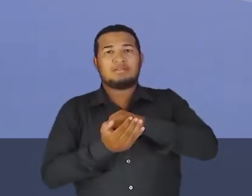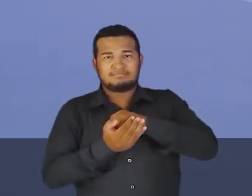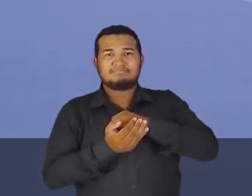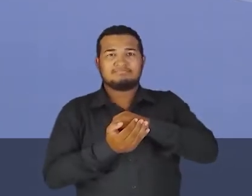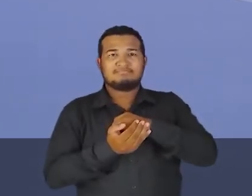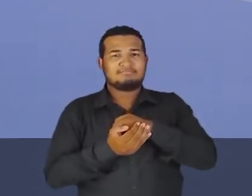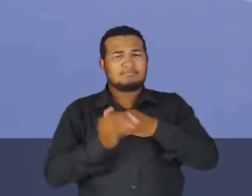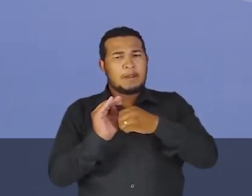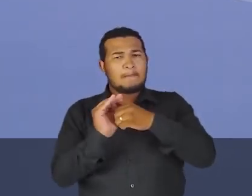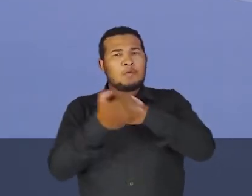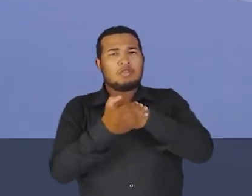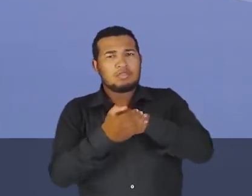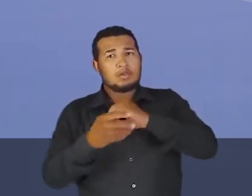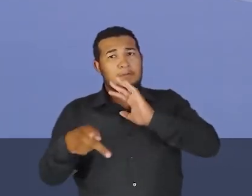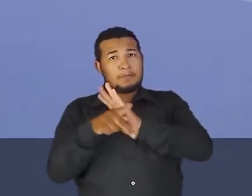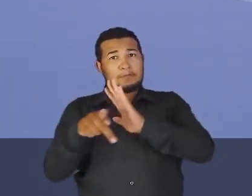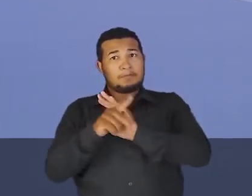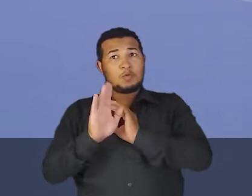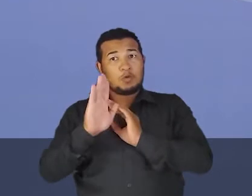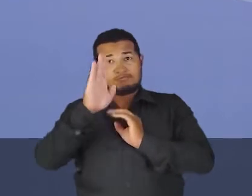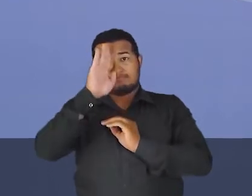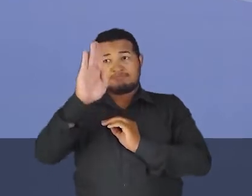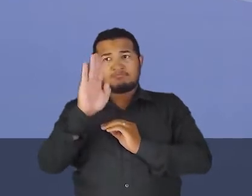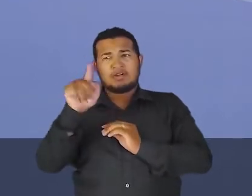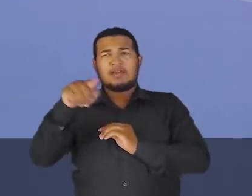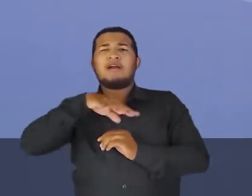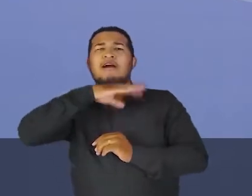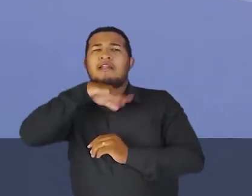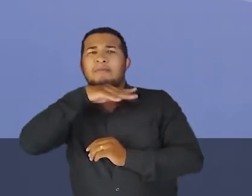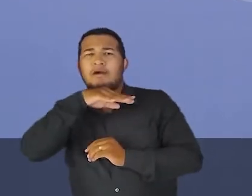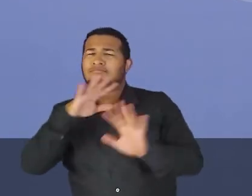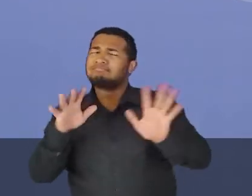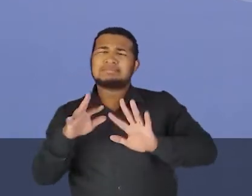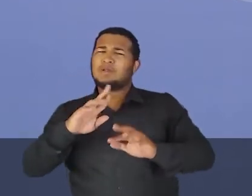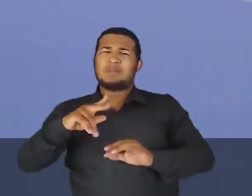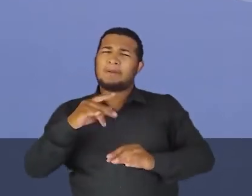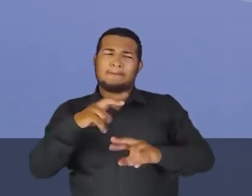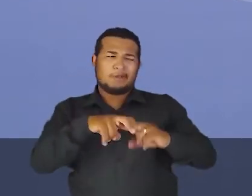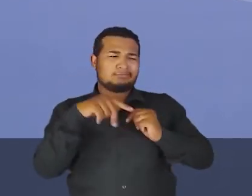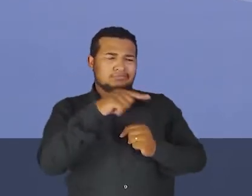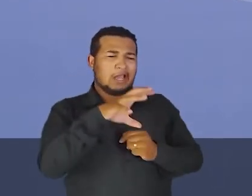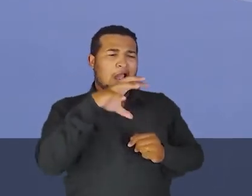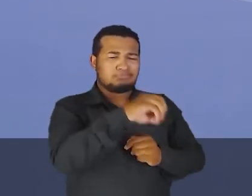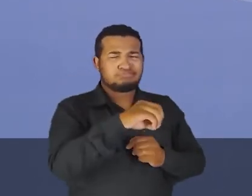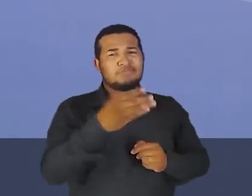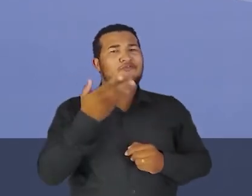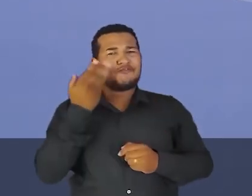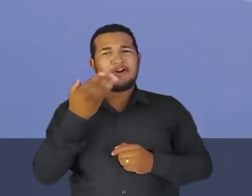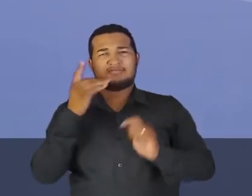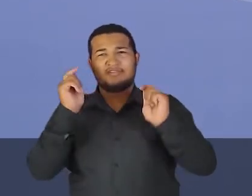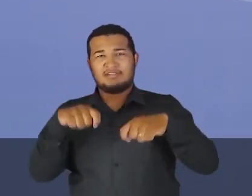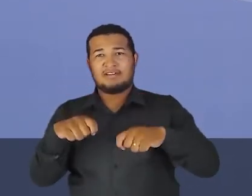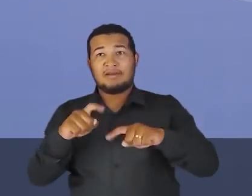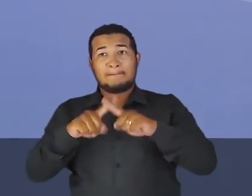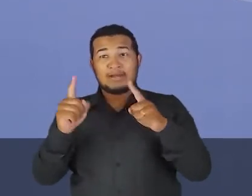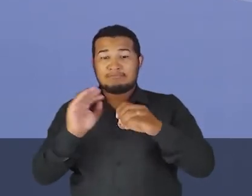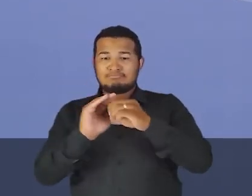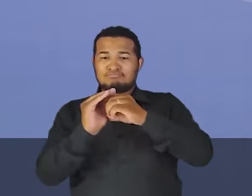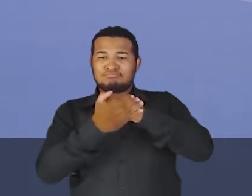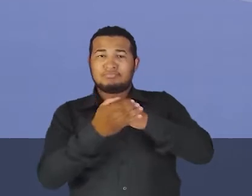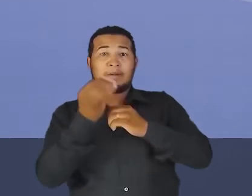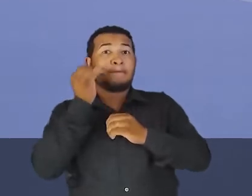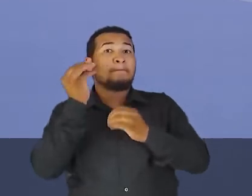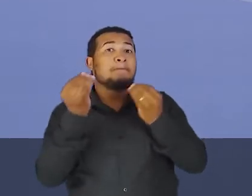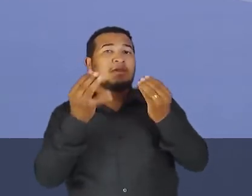a forma de proteção principal contra os animais. Nenhum animal vai deixar de comer um ovo por causa da casca. Mas a casca ela funciona principalmente